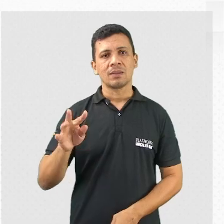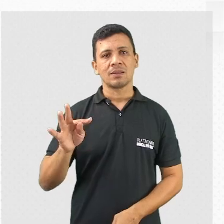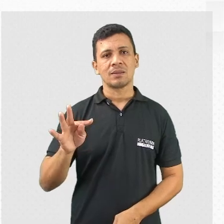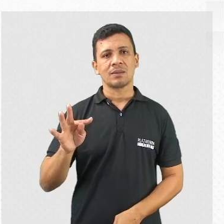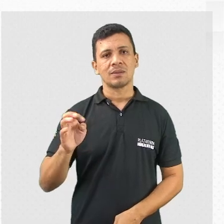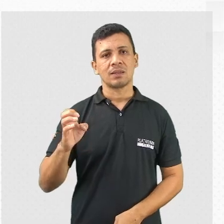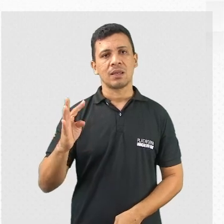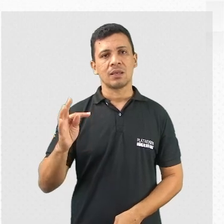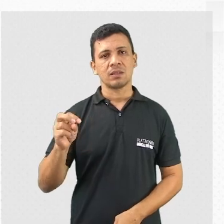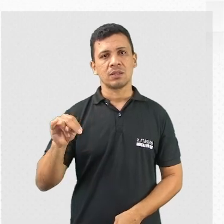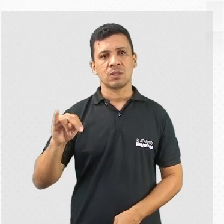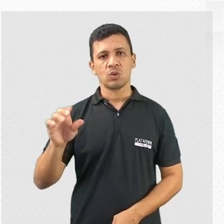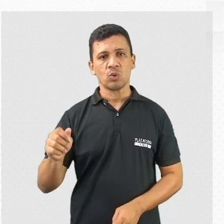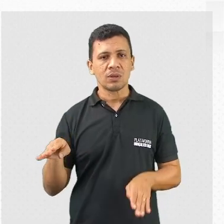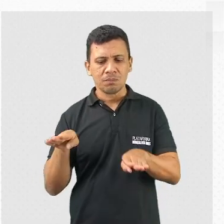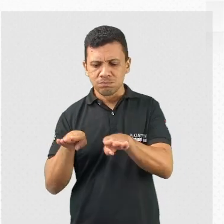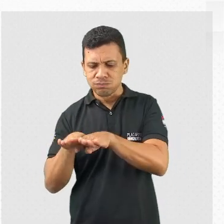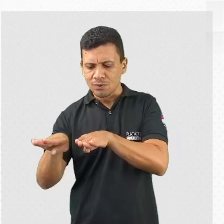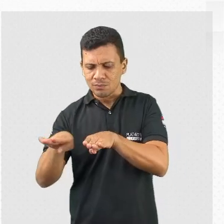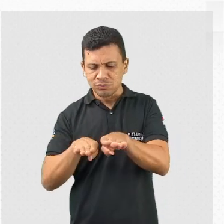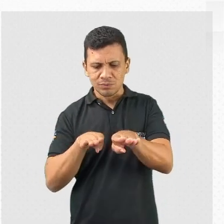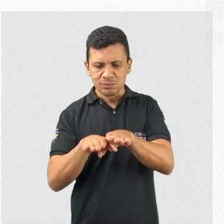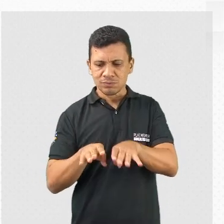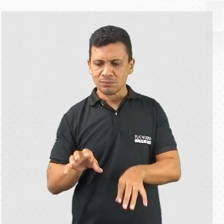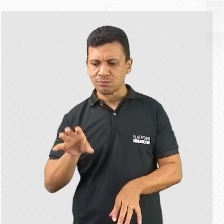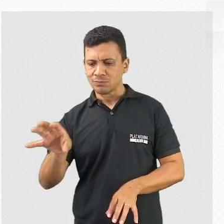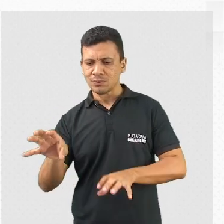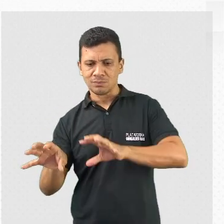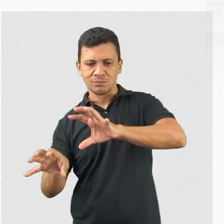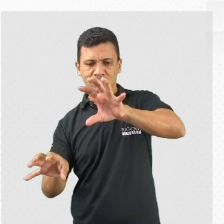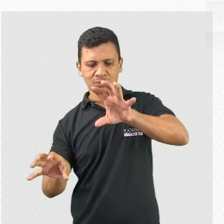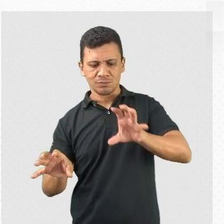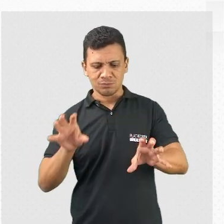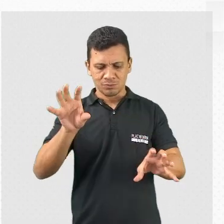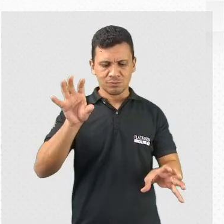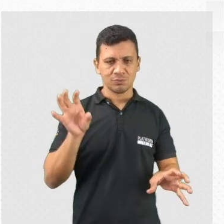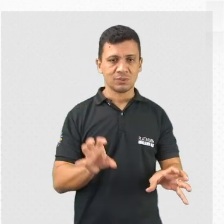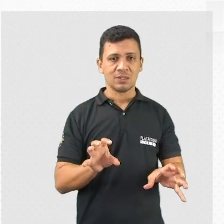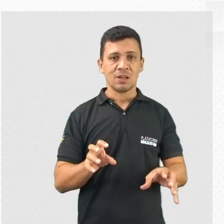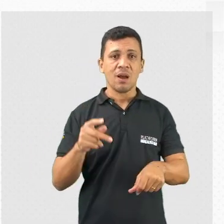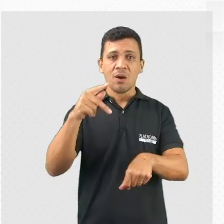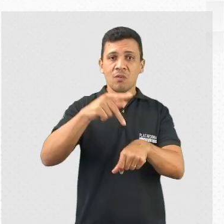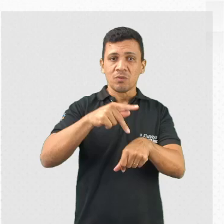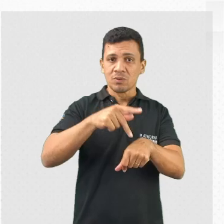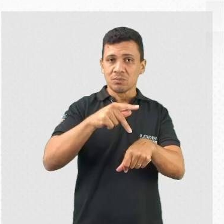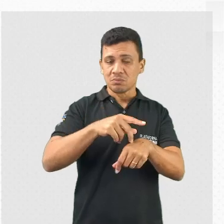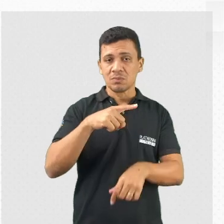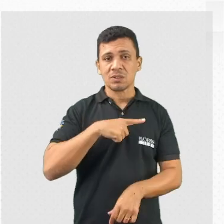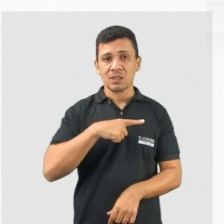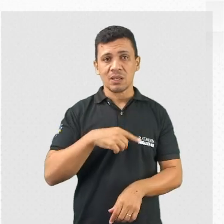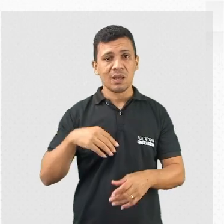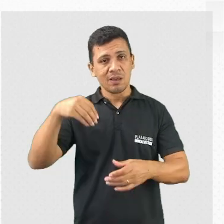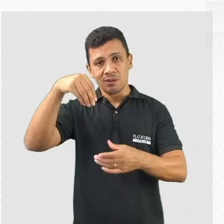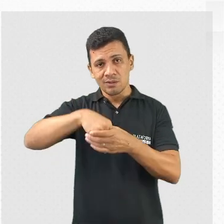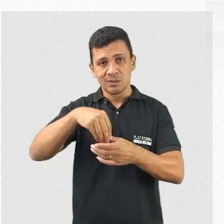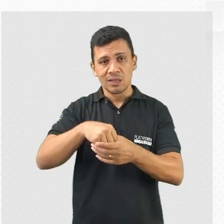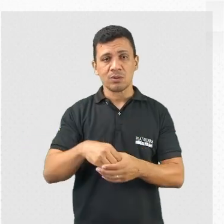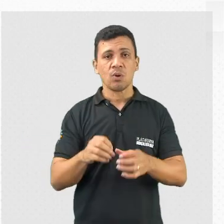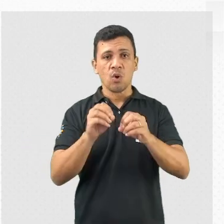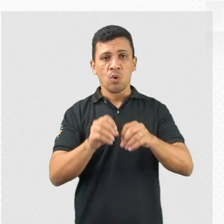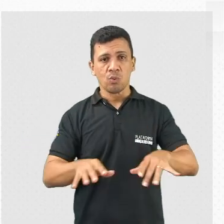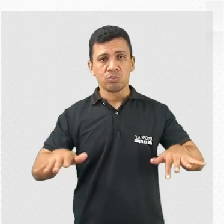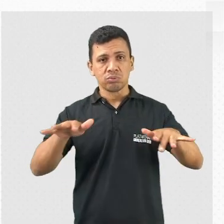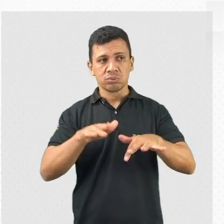gente, tá? A crosta terrestre está dividida em grandes blocos rochosos que vão abrigar os continentes em cima e o fundo oceânico, tá certo?